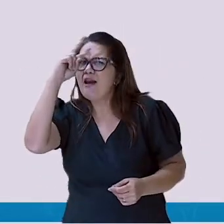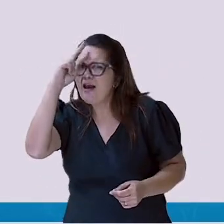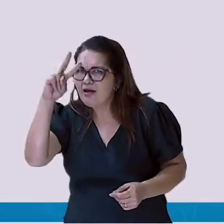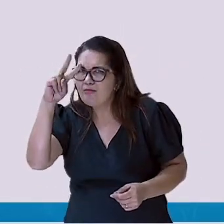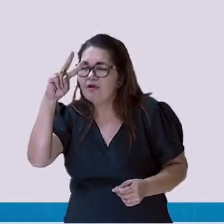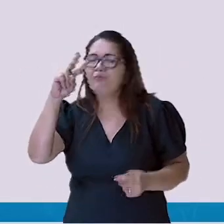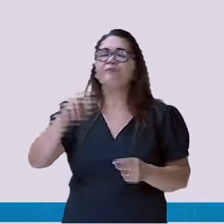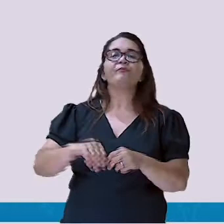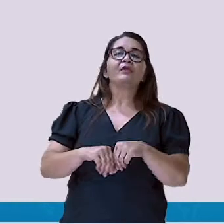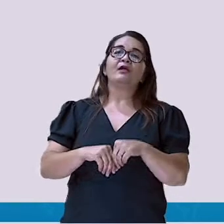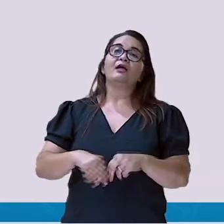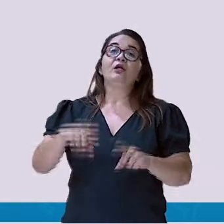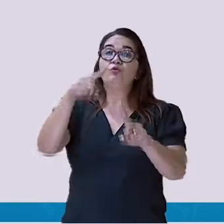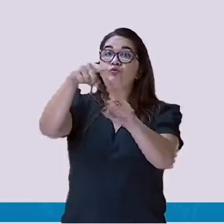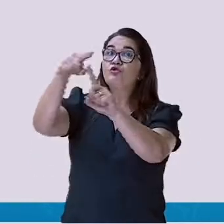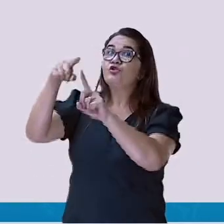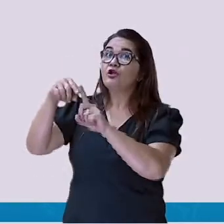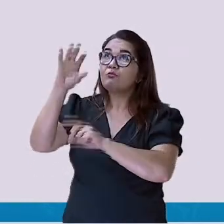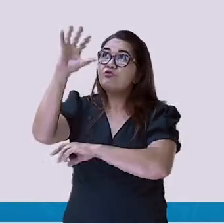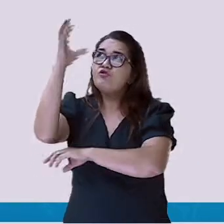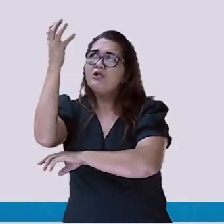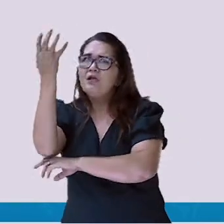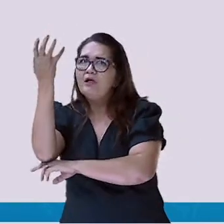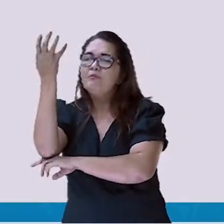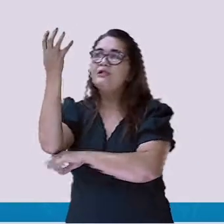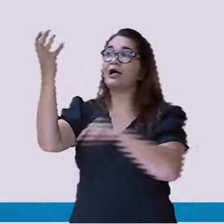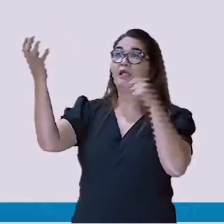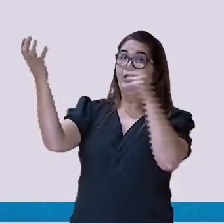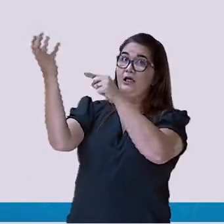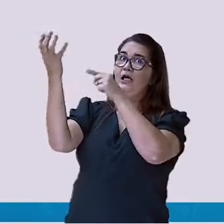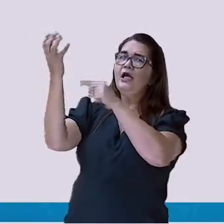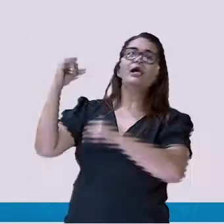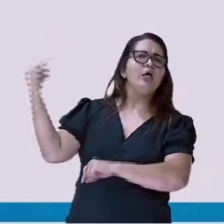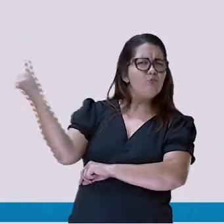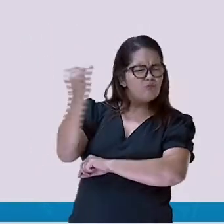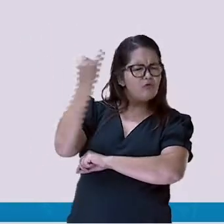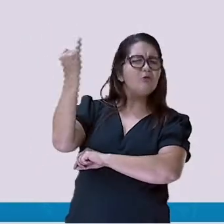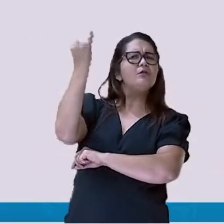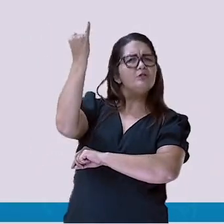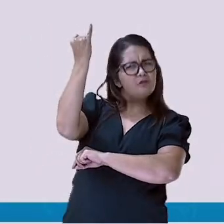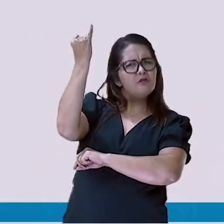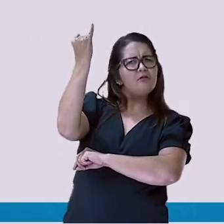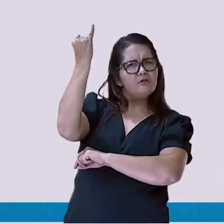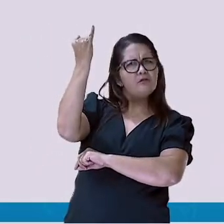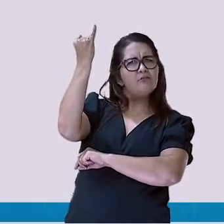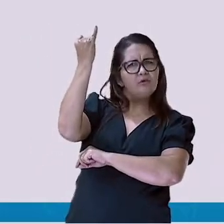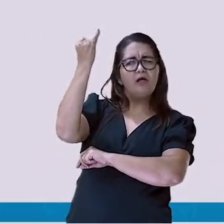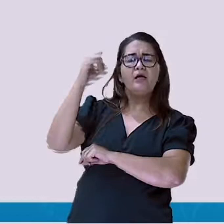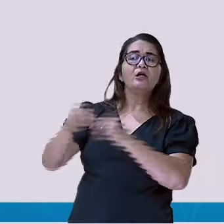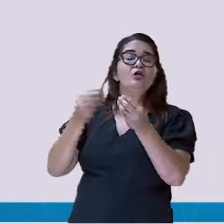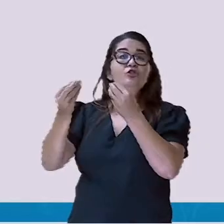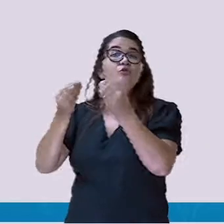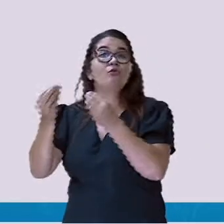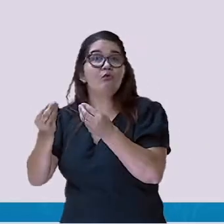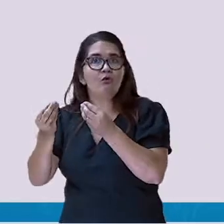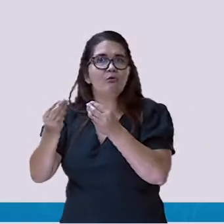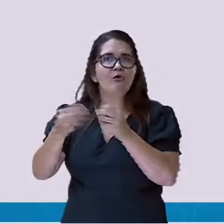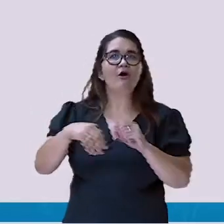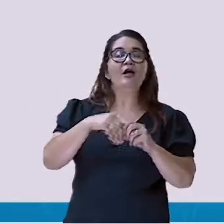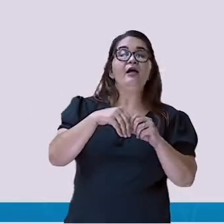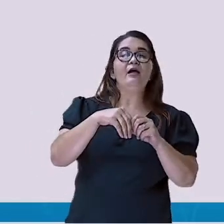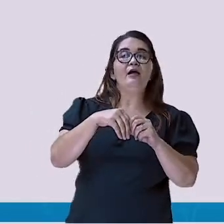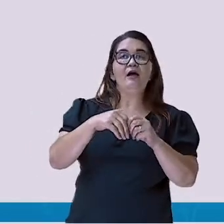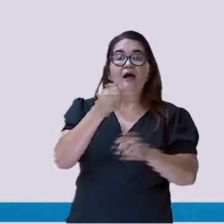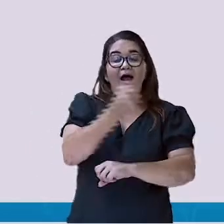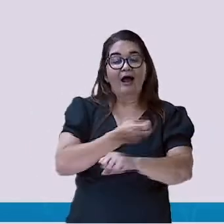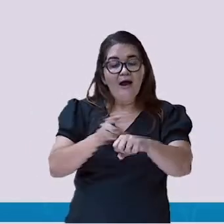um determinante para a formação da vegetação. O relevo. O que é o relevo? O relevo é se eu tenho,